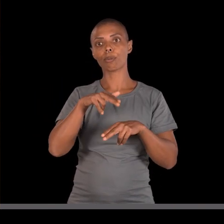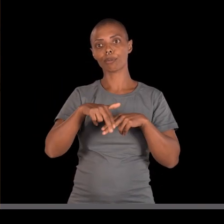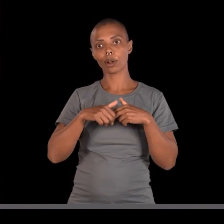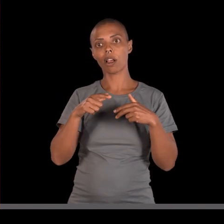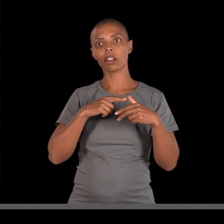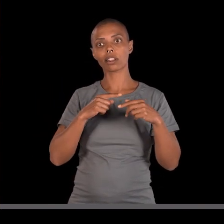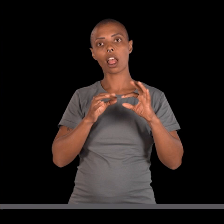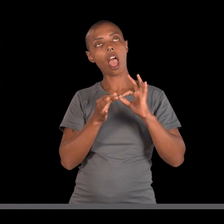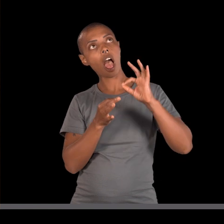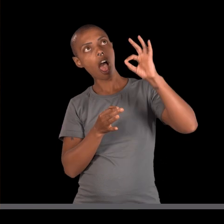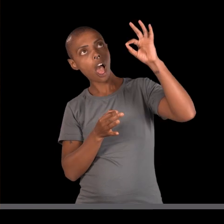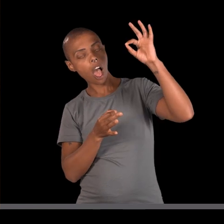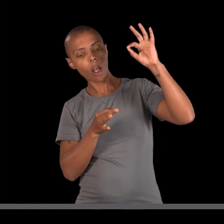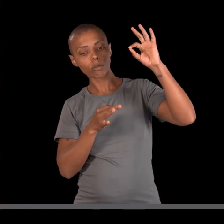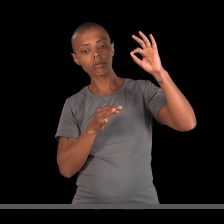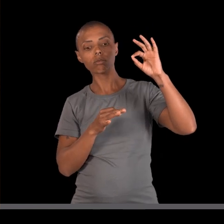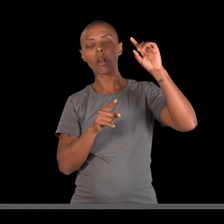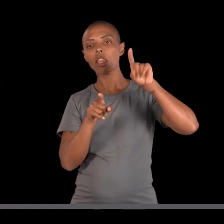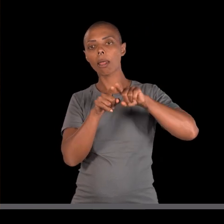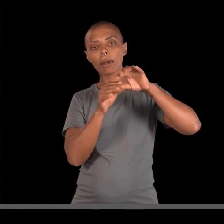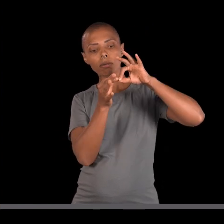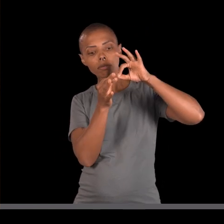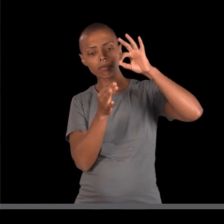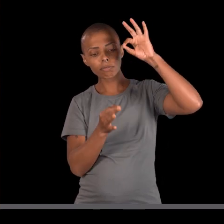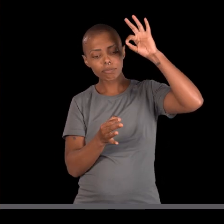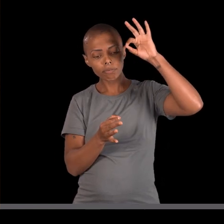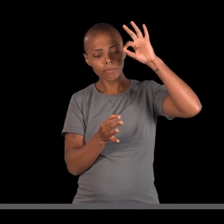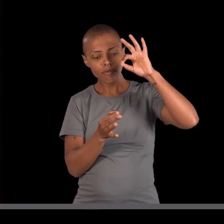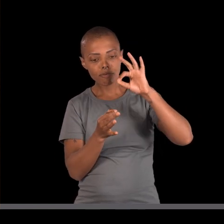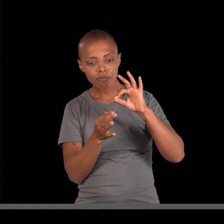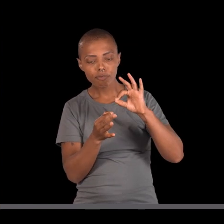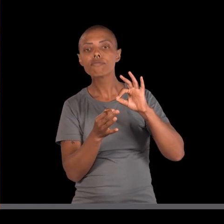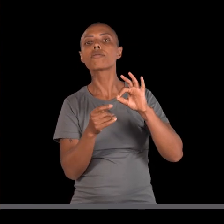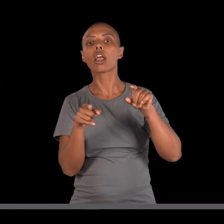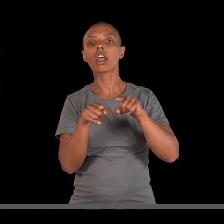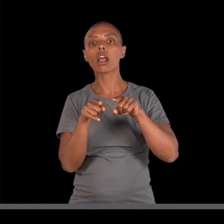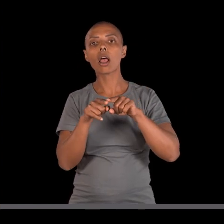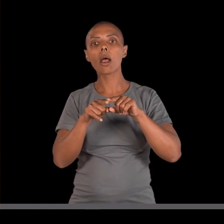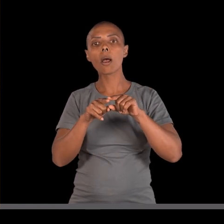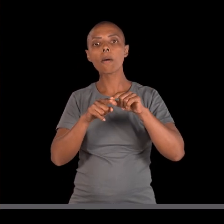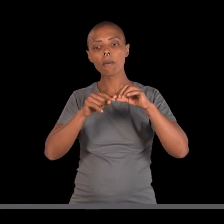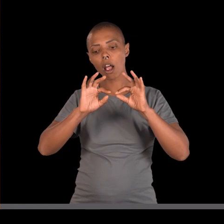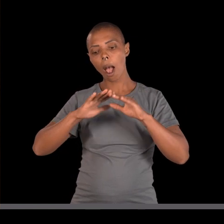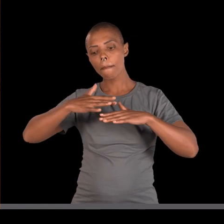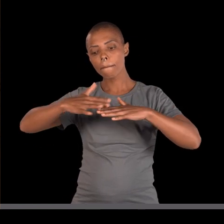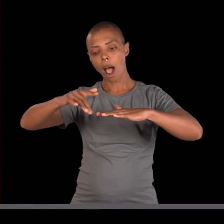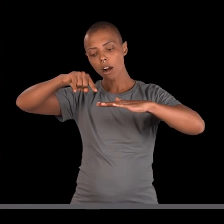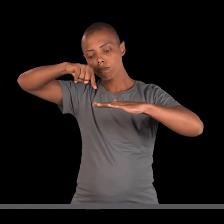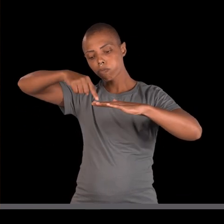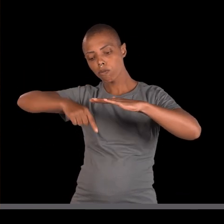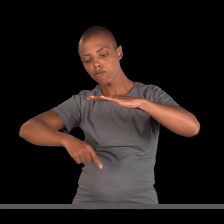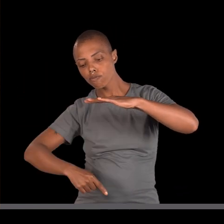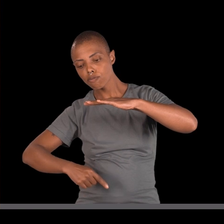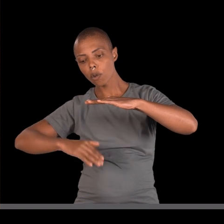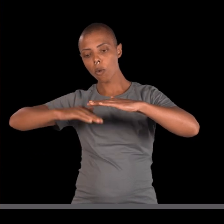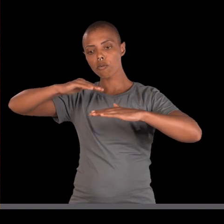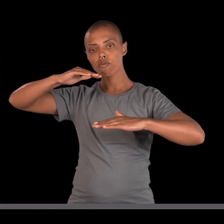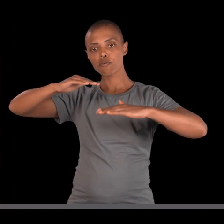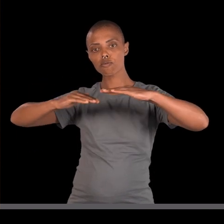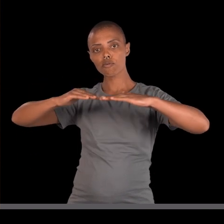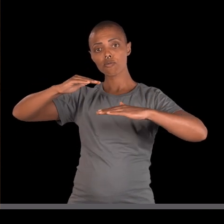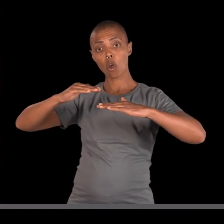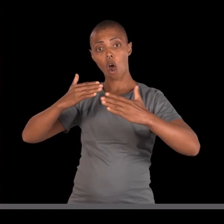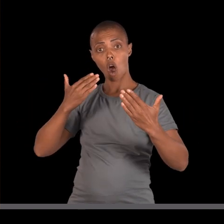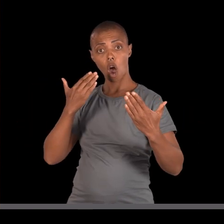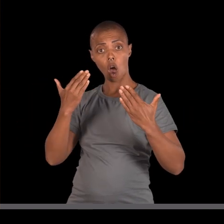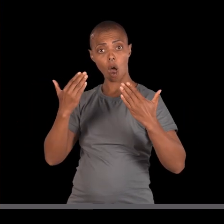tanto pela variação da latitude, que é a distância em relação ao Equador, como também da variação da altitude, que é a altura em relação ao nível do mar. Você